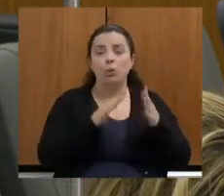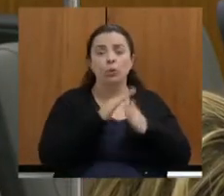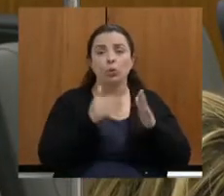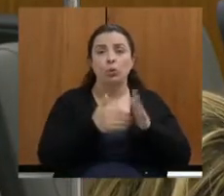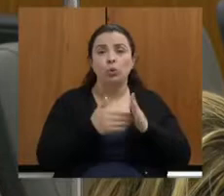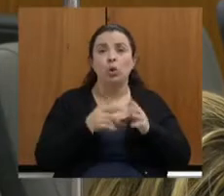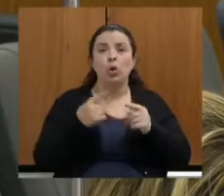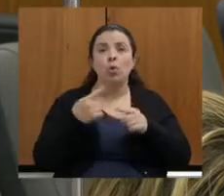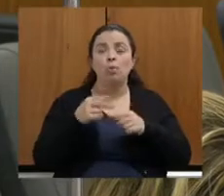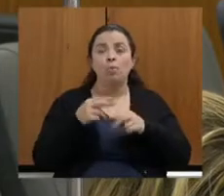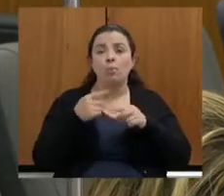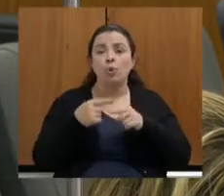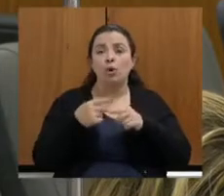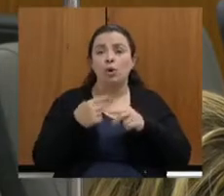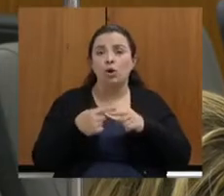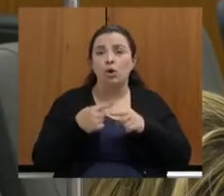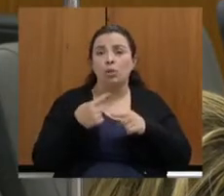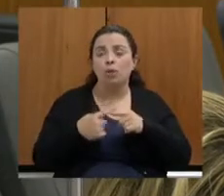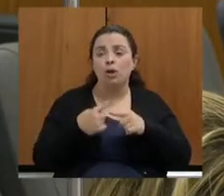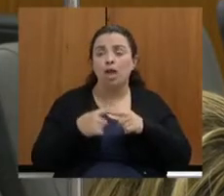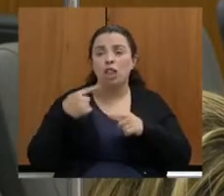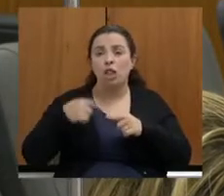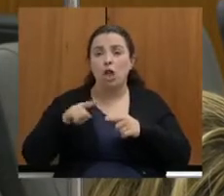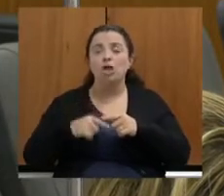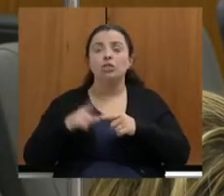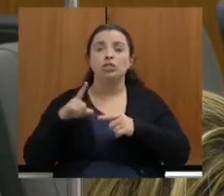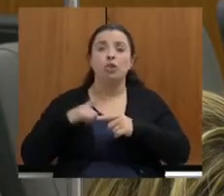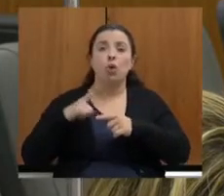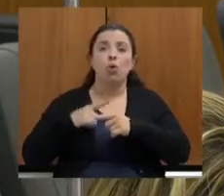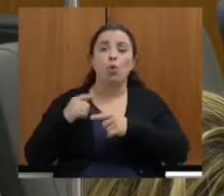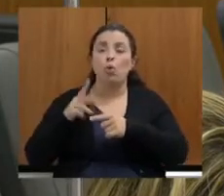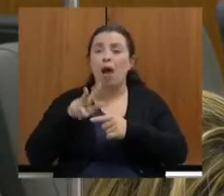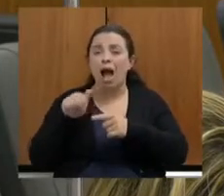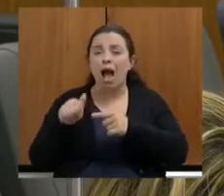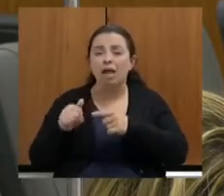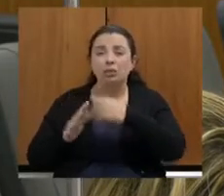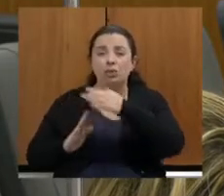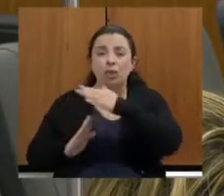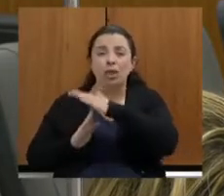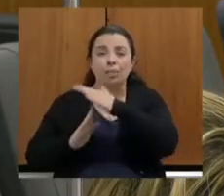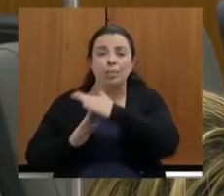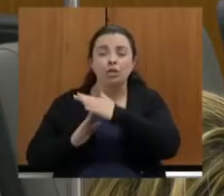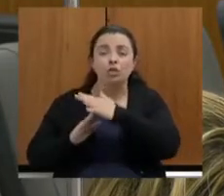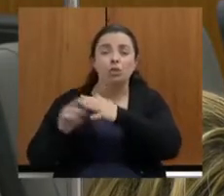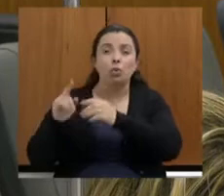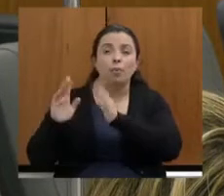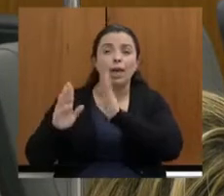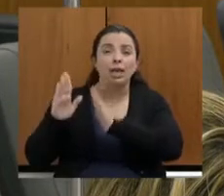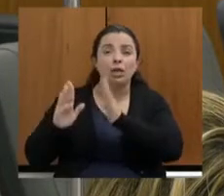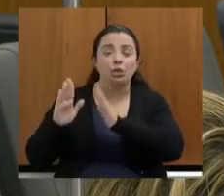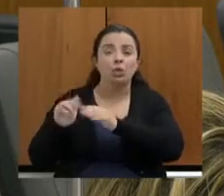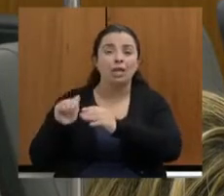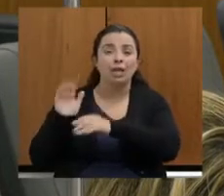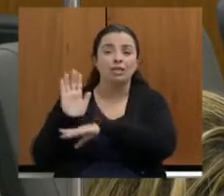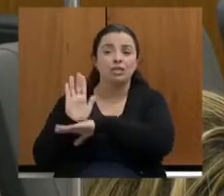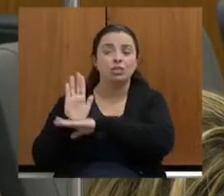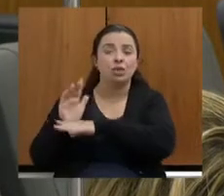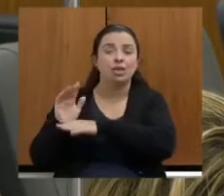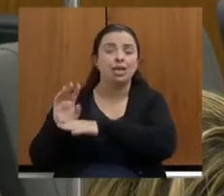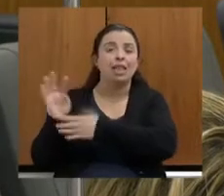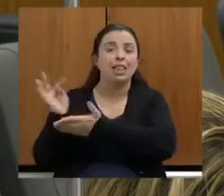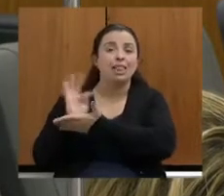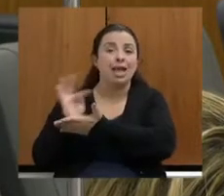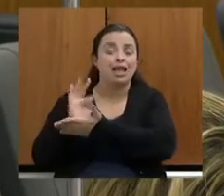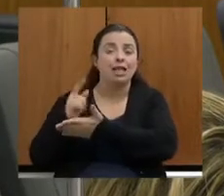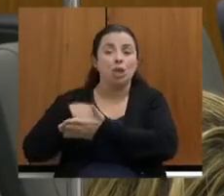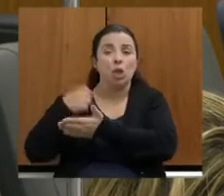assessoria a gente lutando para eles recontratar e nós ficamos esse tempo todo sem Assessoria